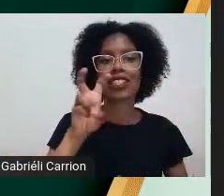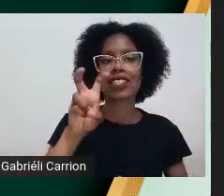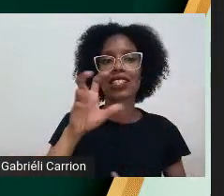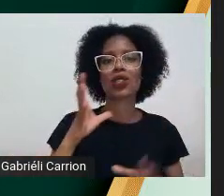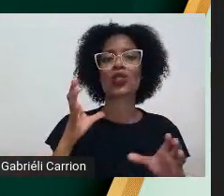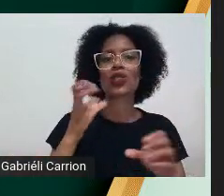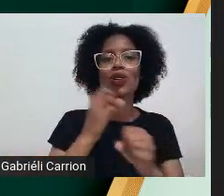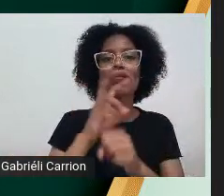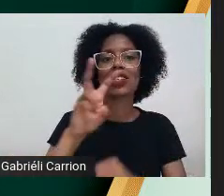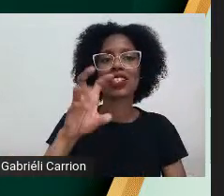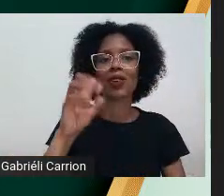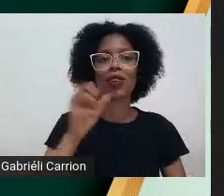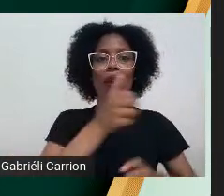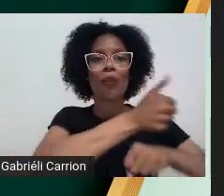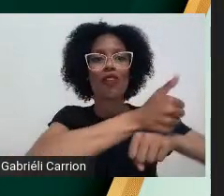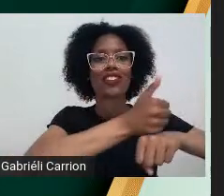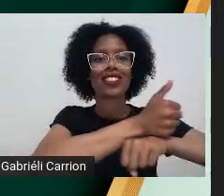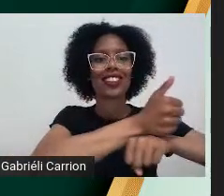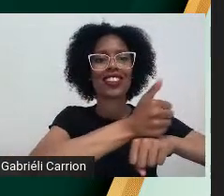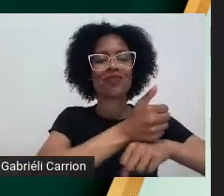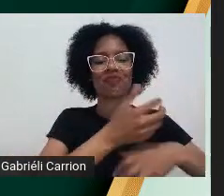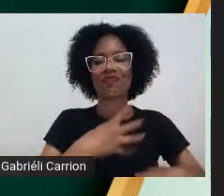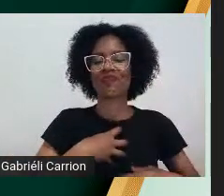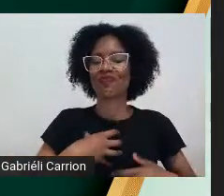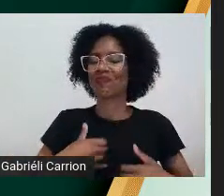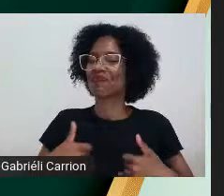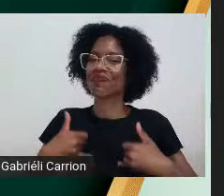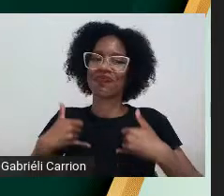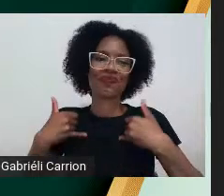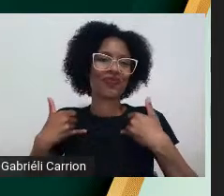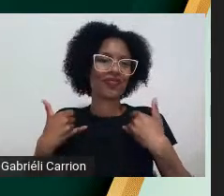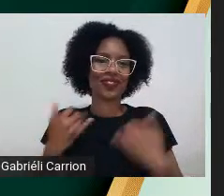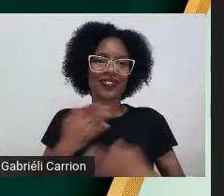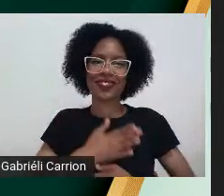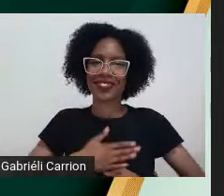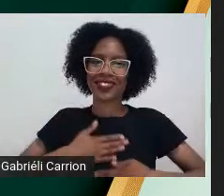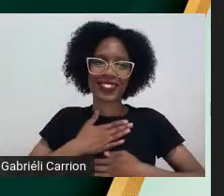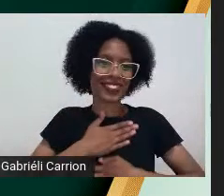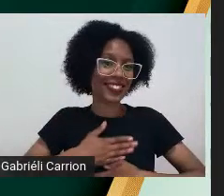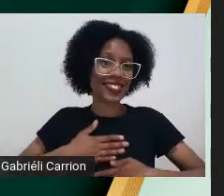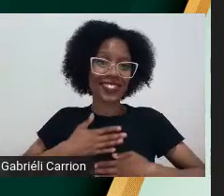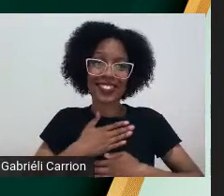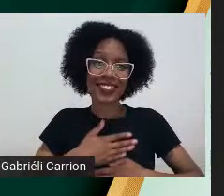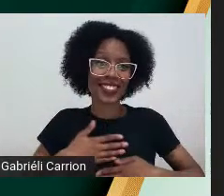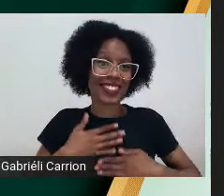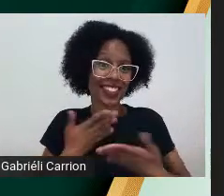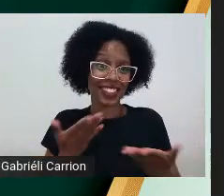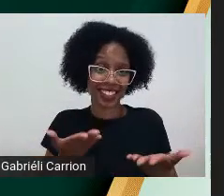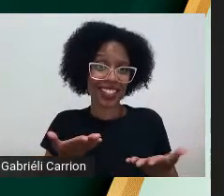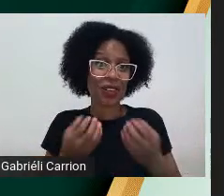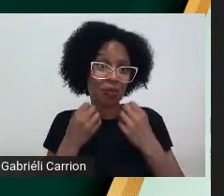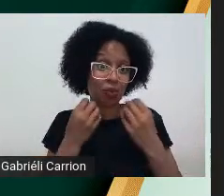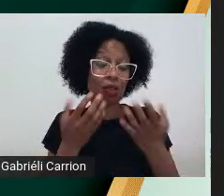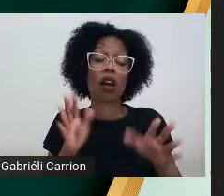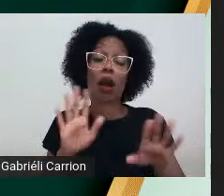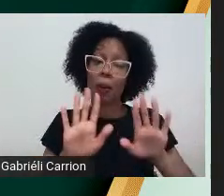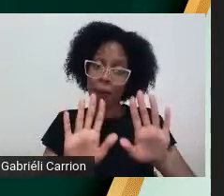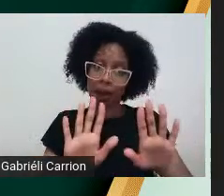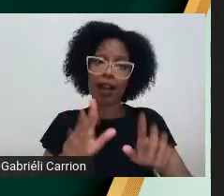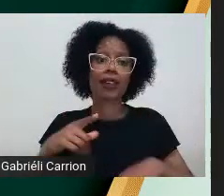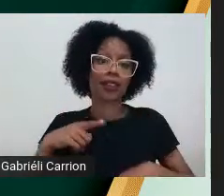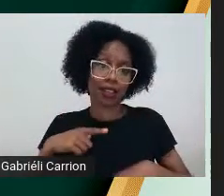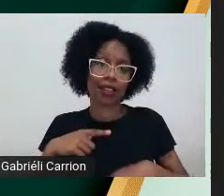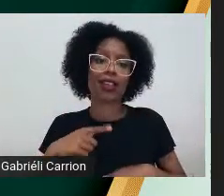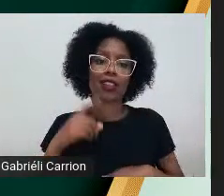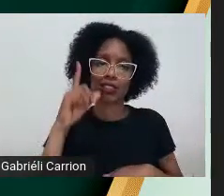novos profissionais. O que nos enche de orgulho, nos enche de satisfação e, ao mesmo tempo, nos coloca diante de um desafio. Afinal de